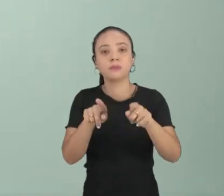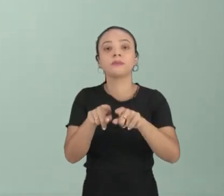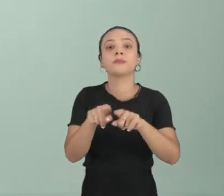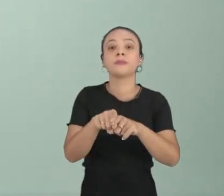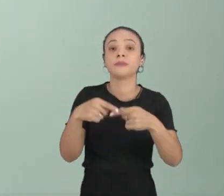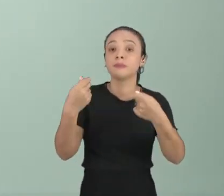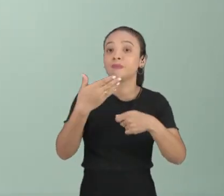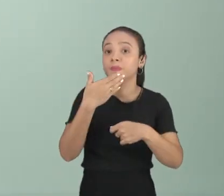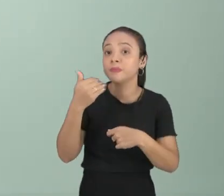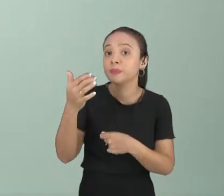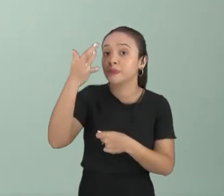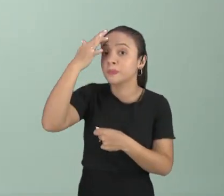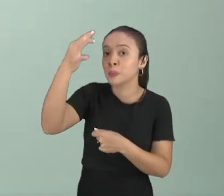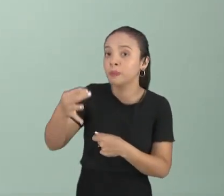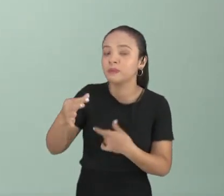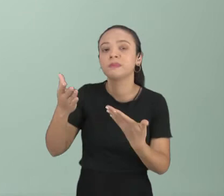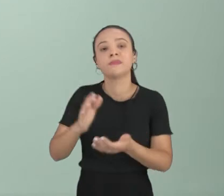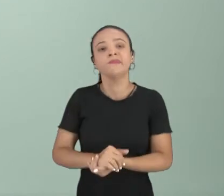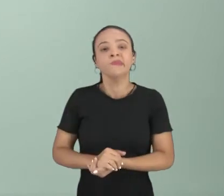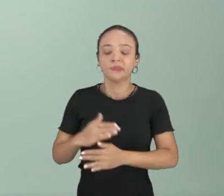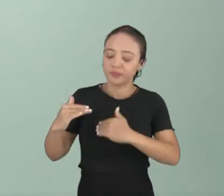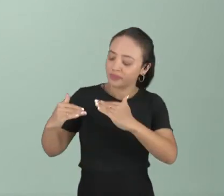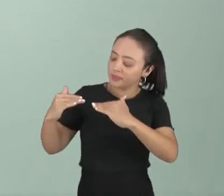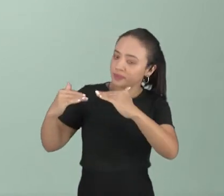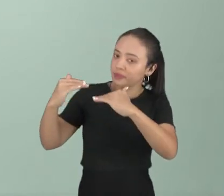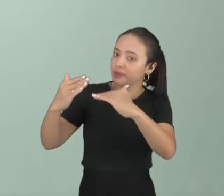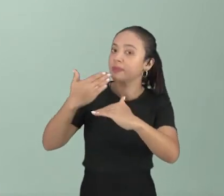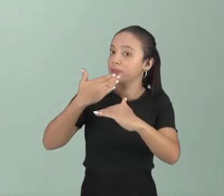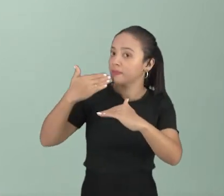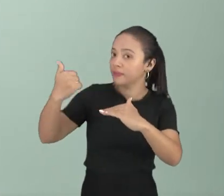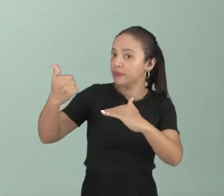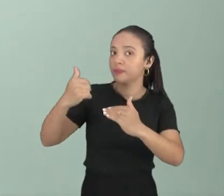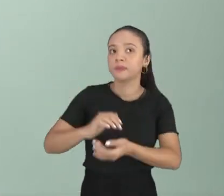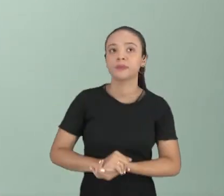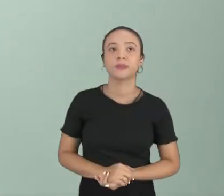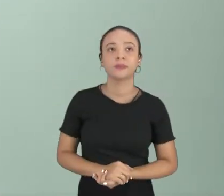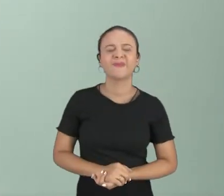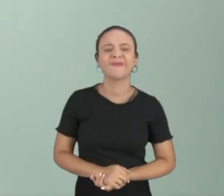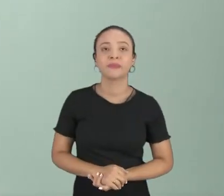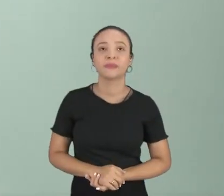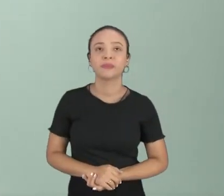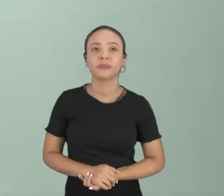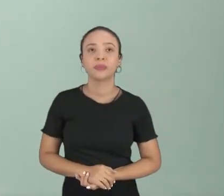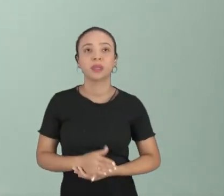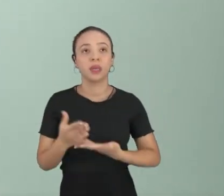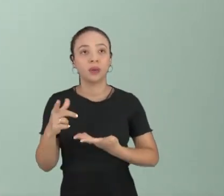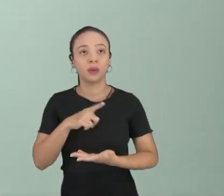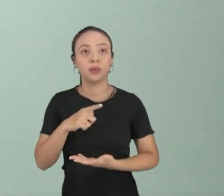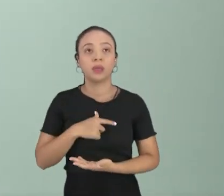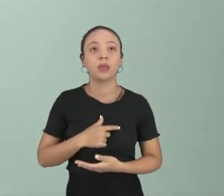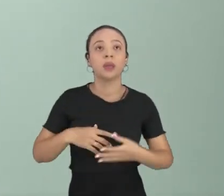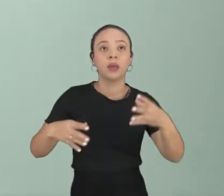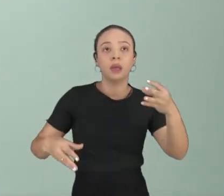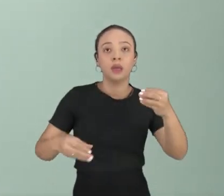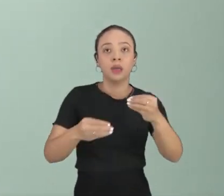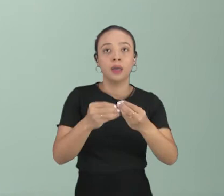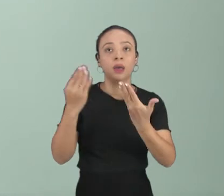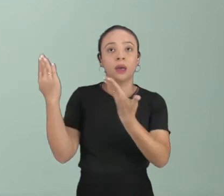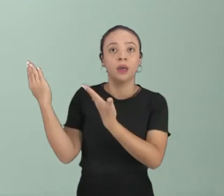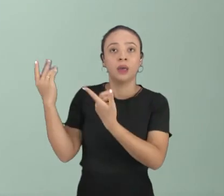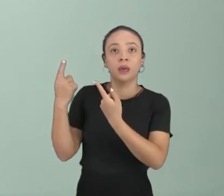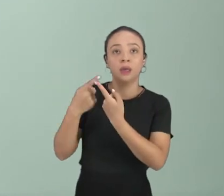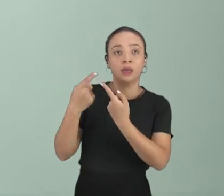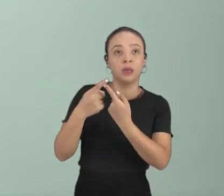compreender melhor. Então, é um passo de cada vez. E aí nós temos aí Memórias Póstumas de Brás Cubas,